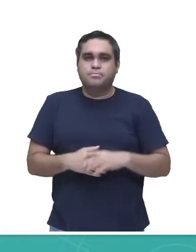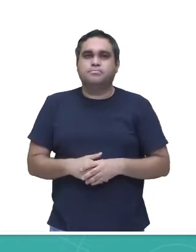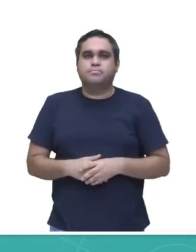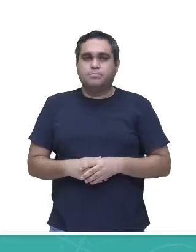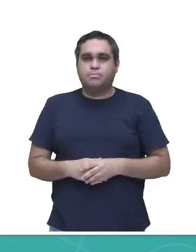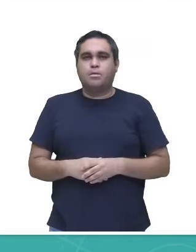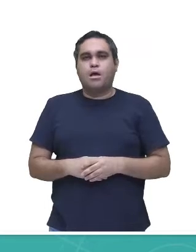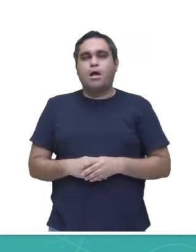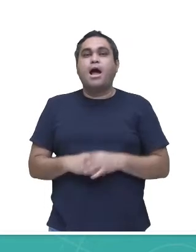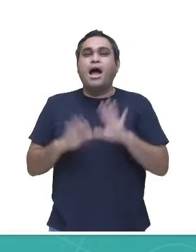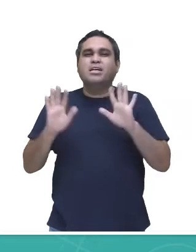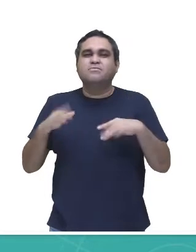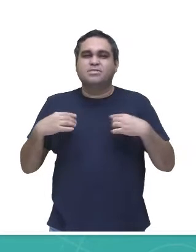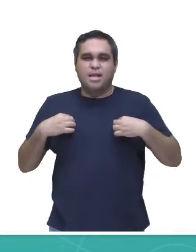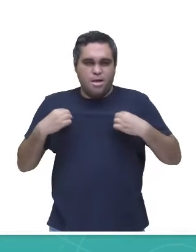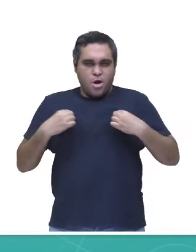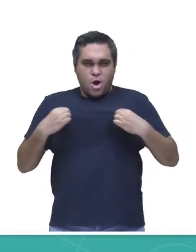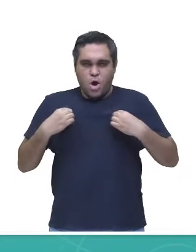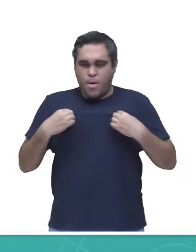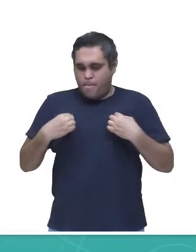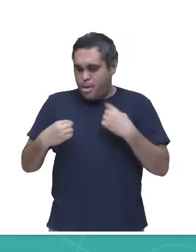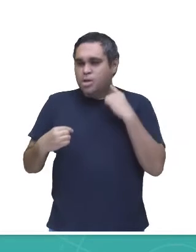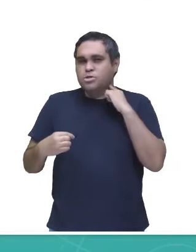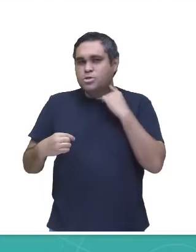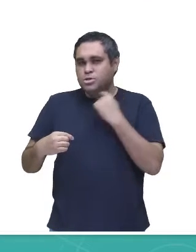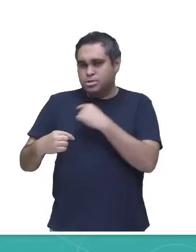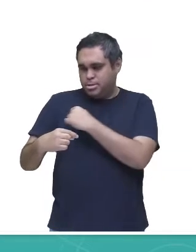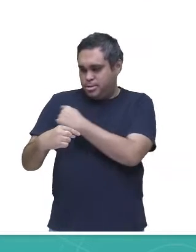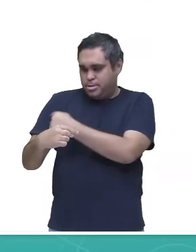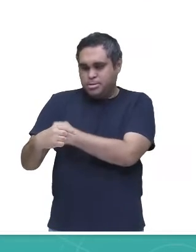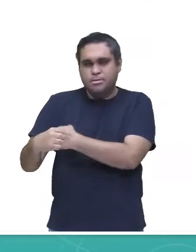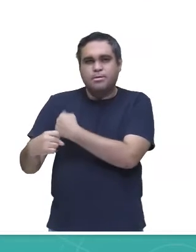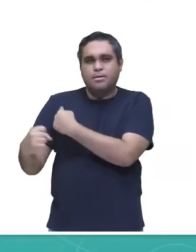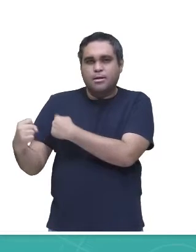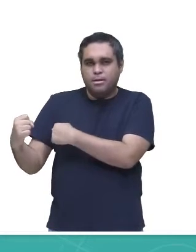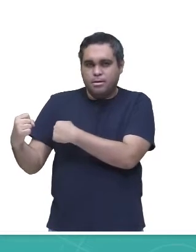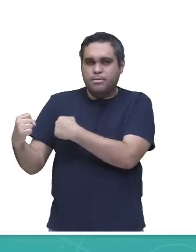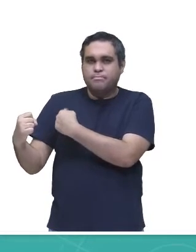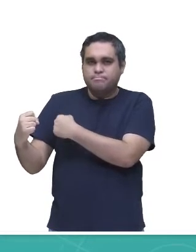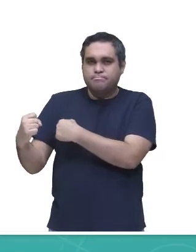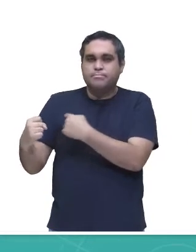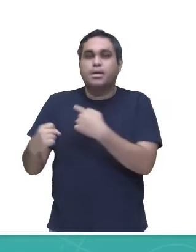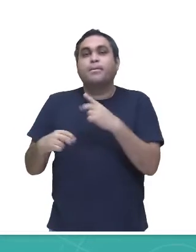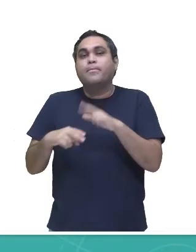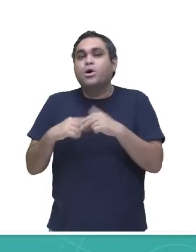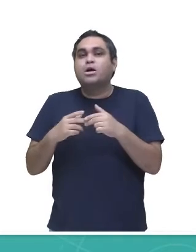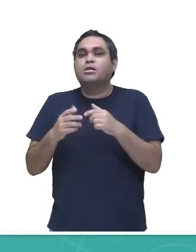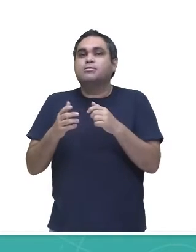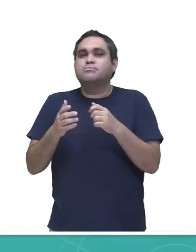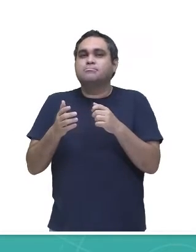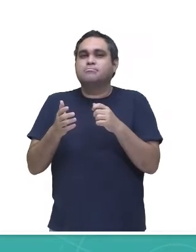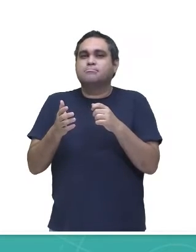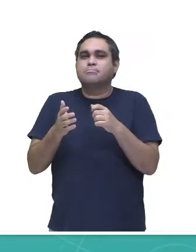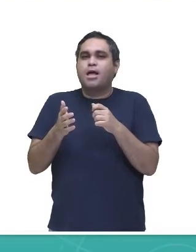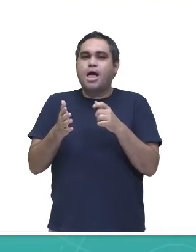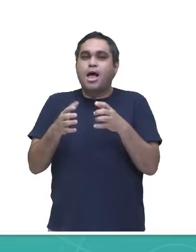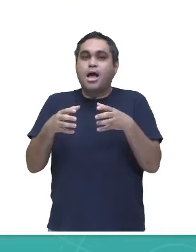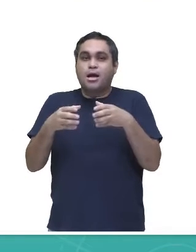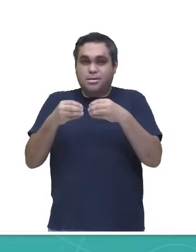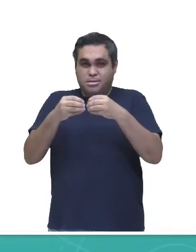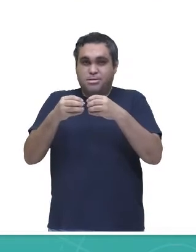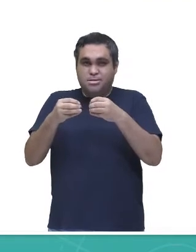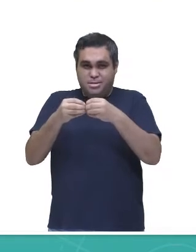pessoa por causa dessa grande quantidade de glândulas sudoríparas nessas regiões. O acúmulo sobre a